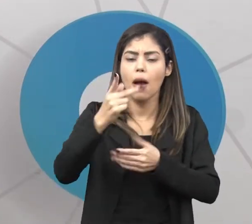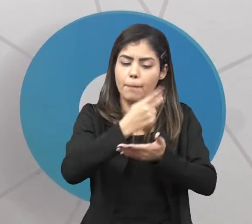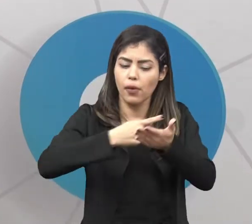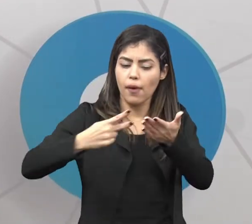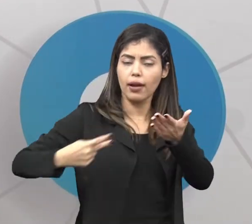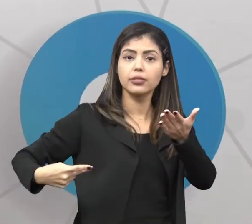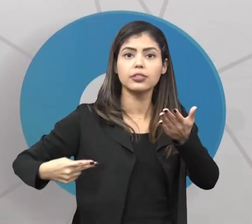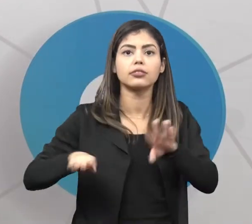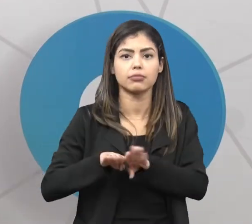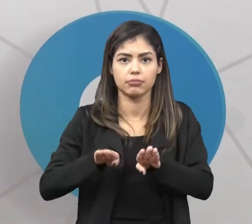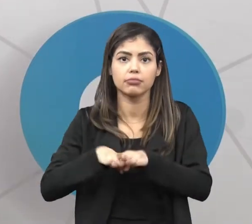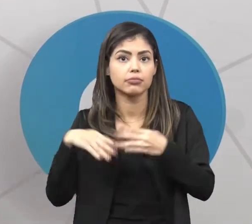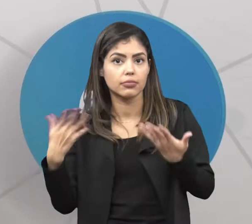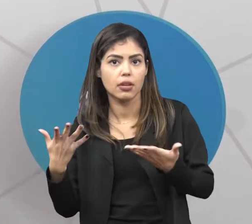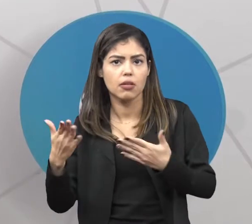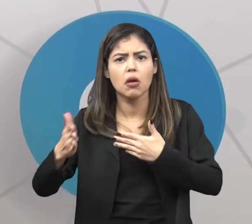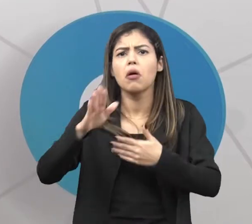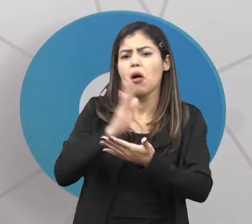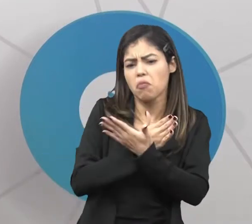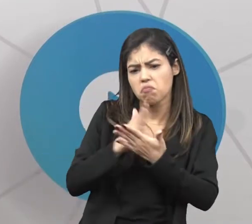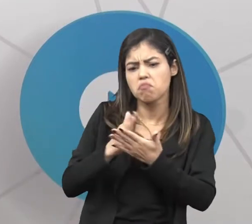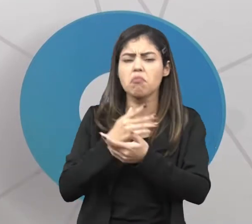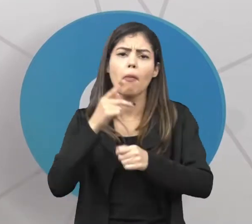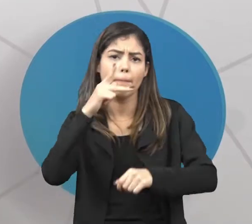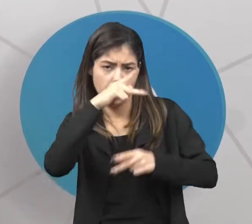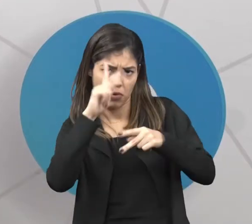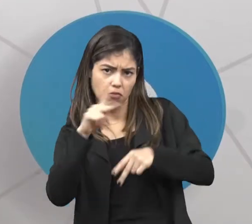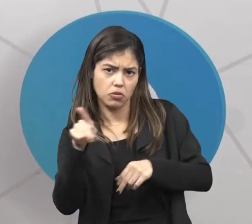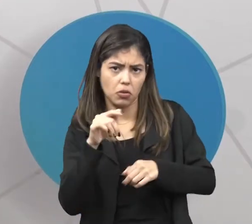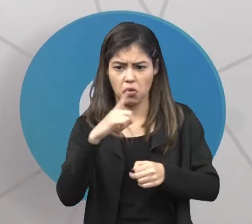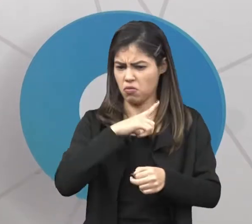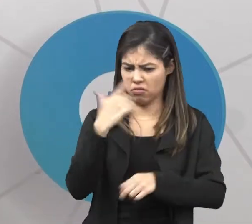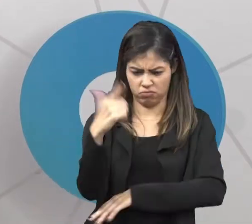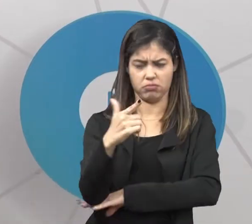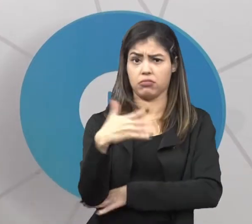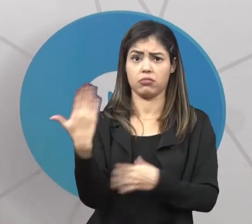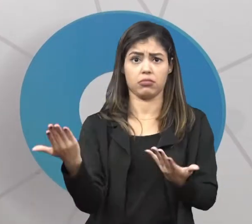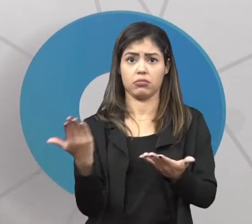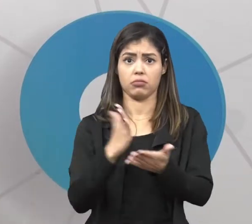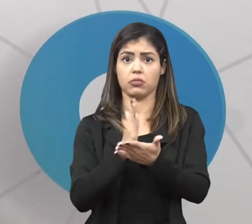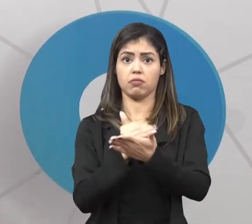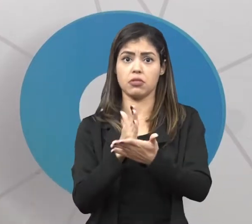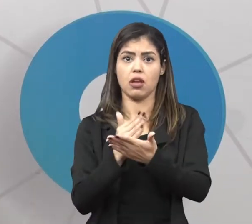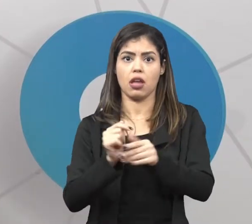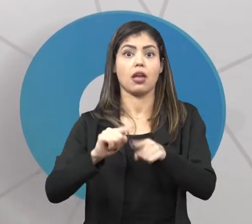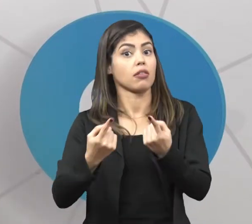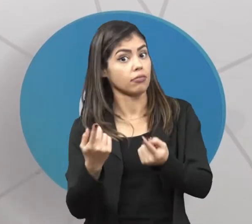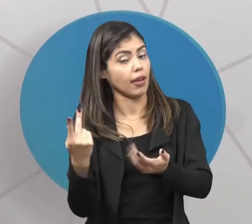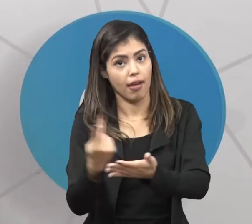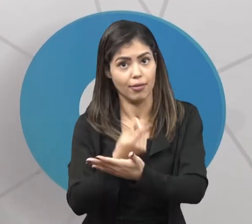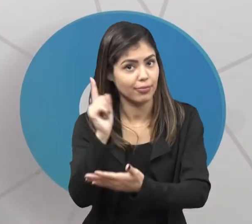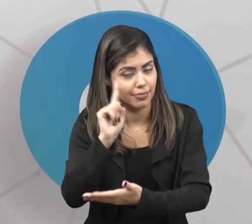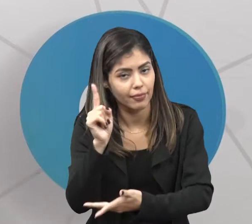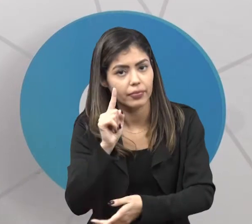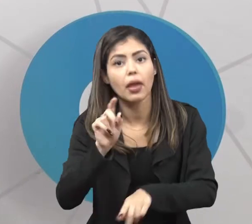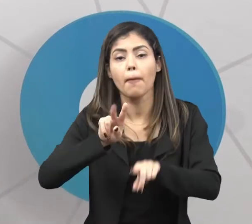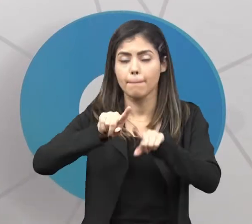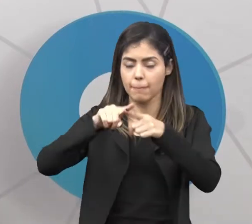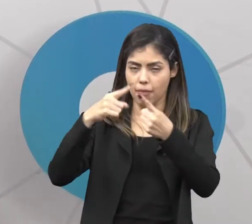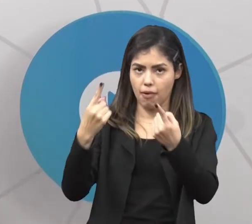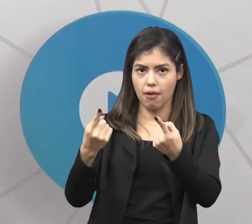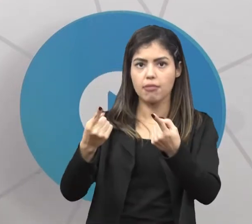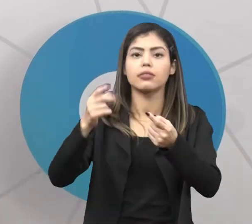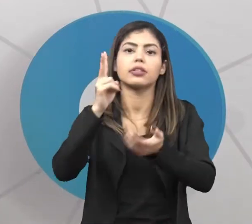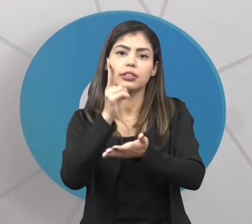poética e argumentativa, mas algum professor pode dizer, não existem essas subdivisões. De fato, eles não estão errados. Porém,